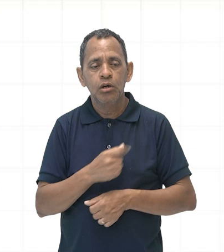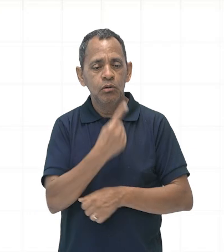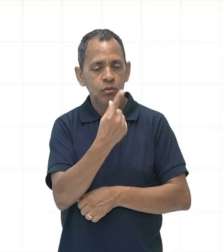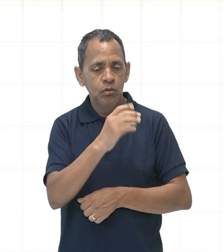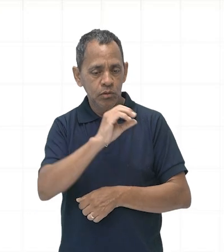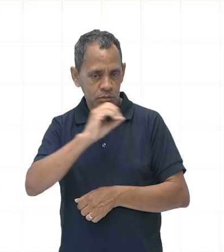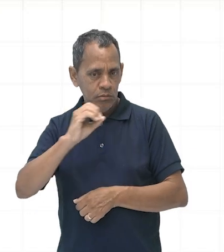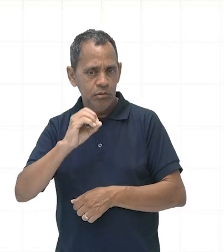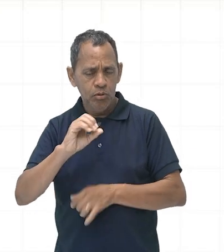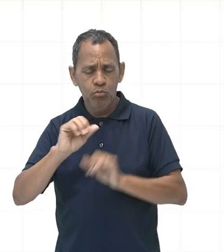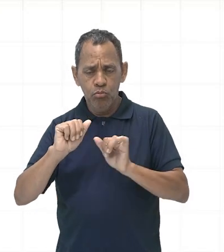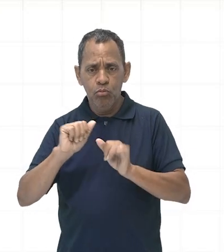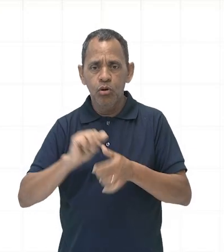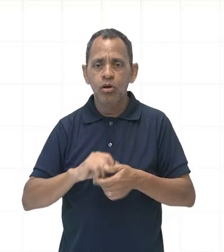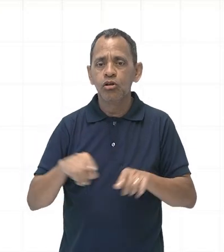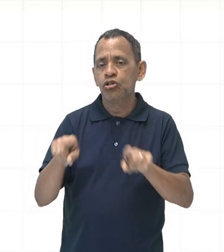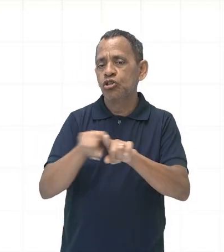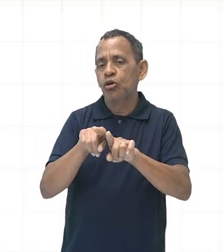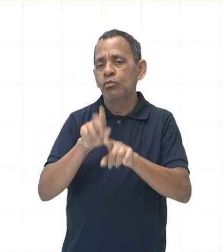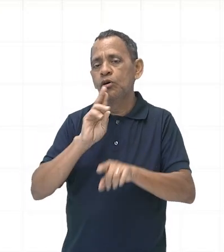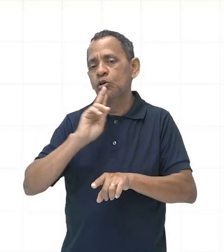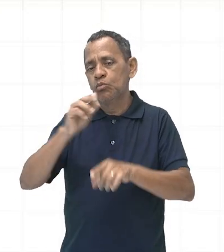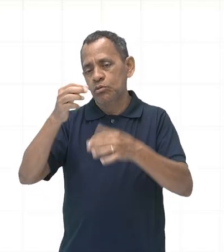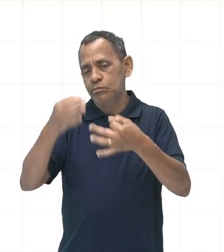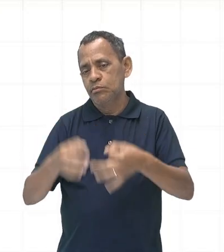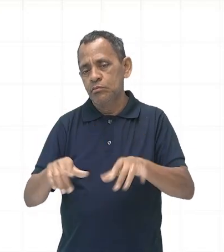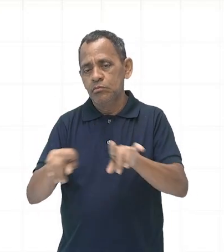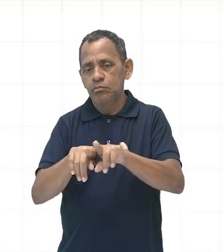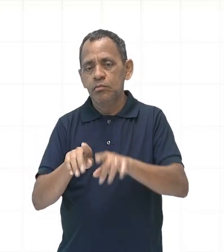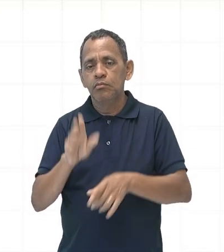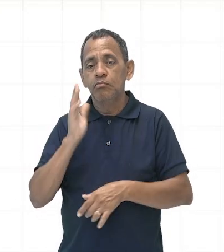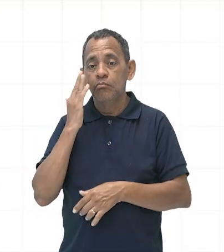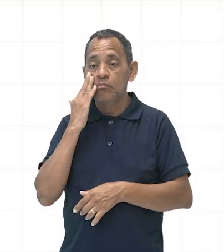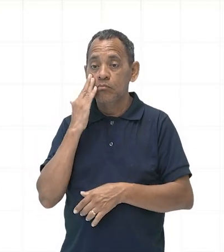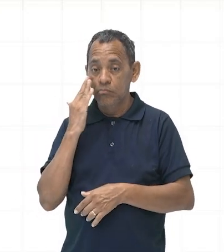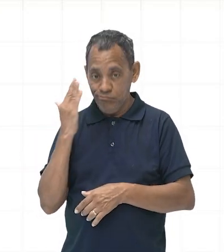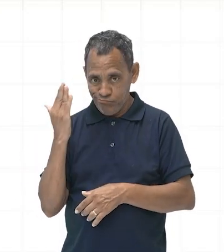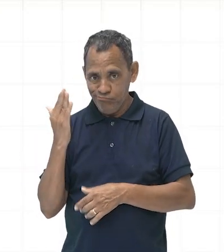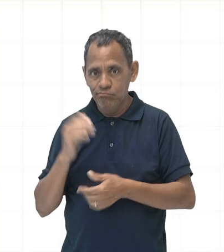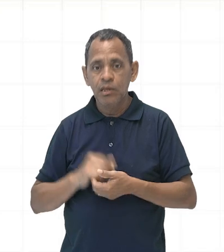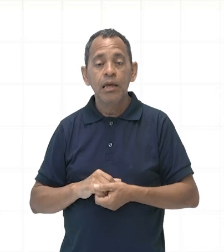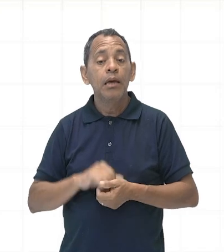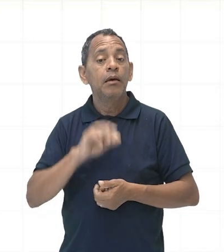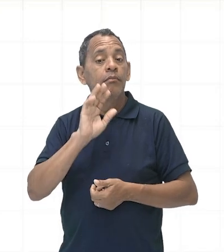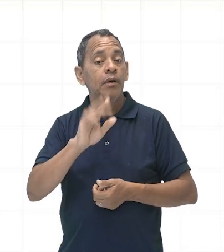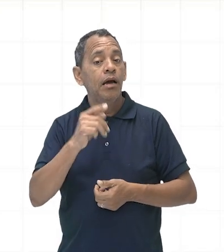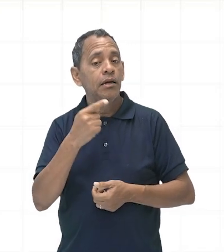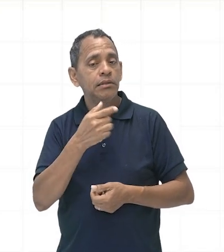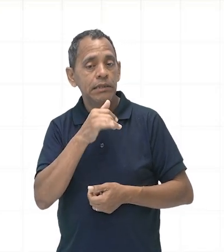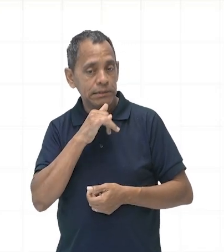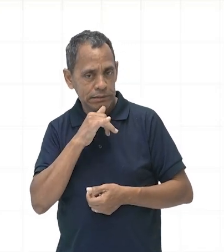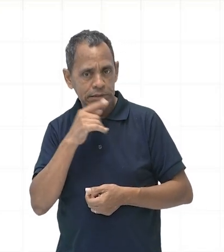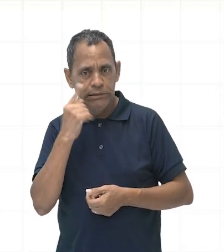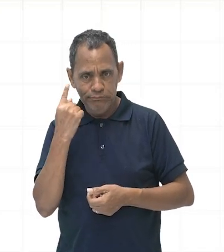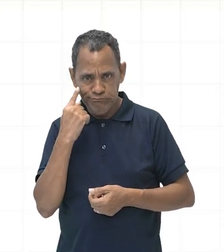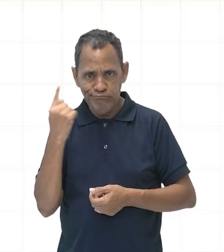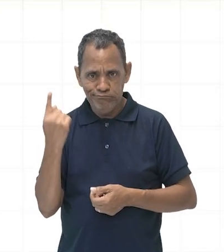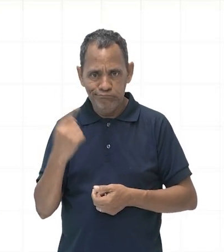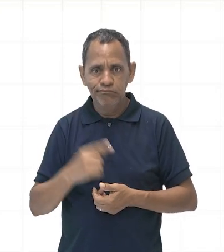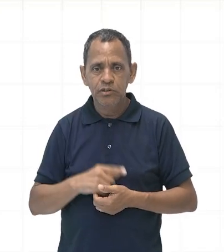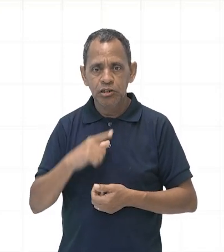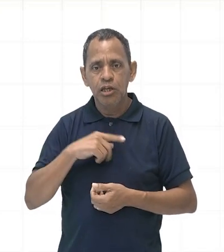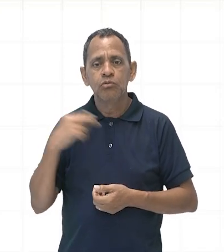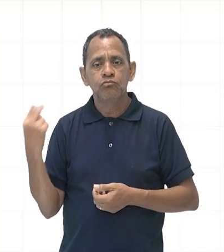kilobytes também como resposta. Mas nesse caso aqui, nessa questão, temos aí os